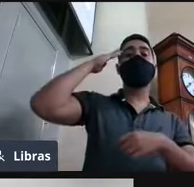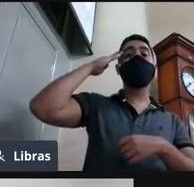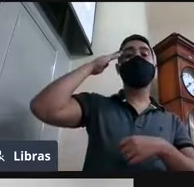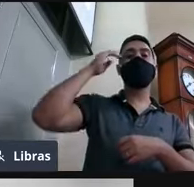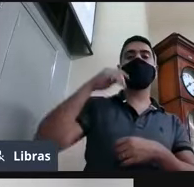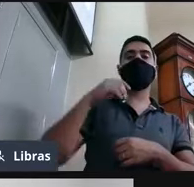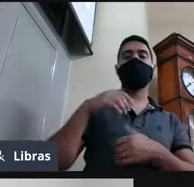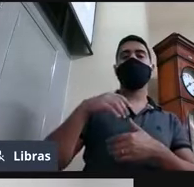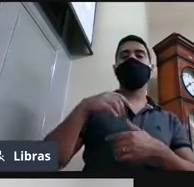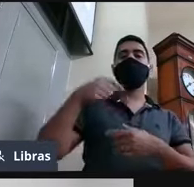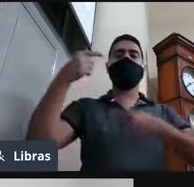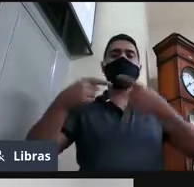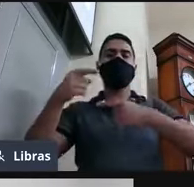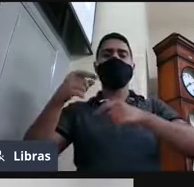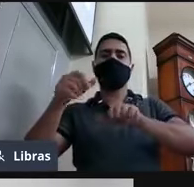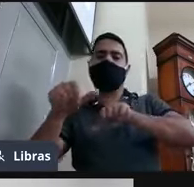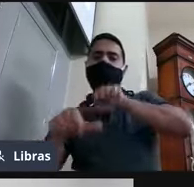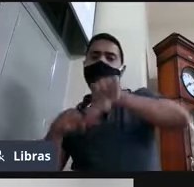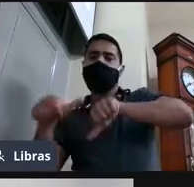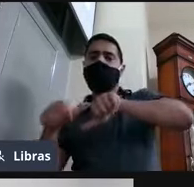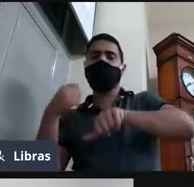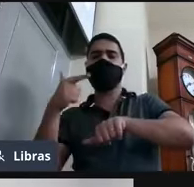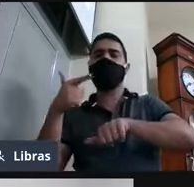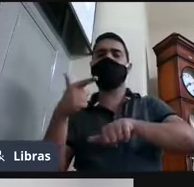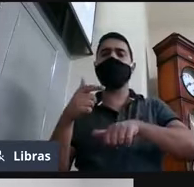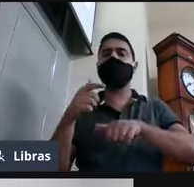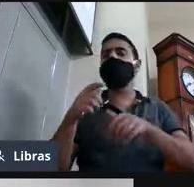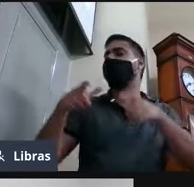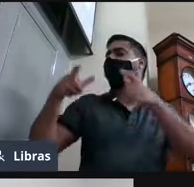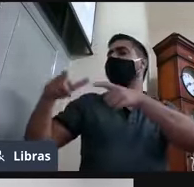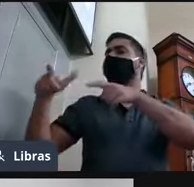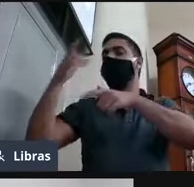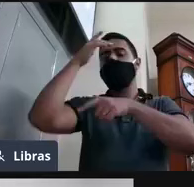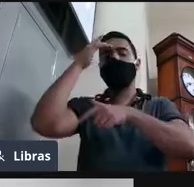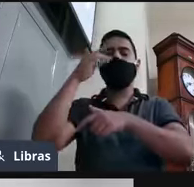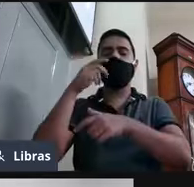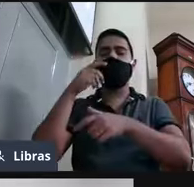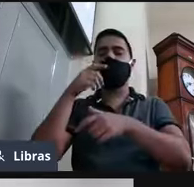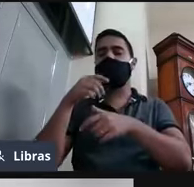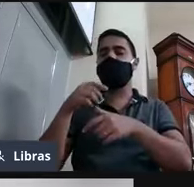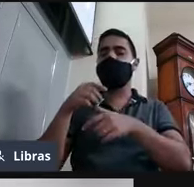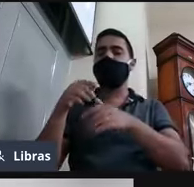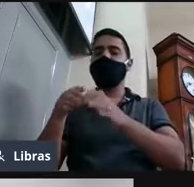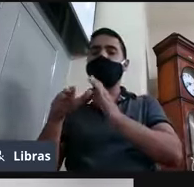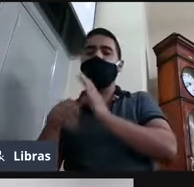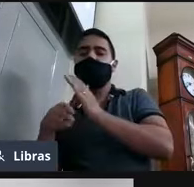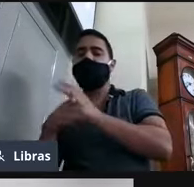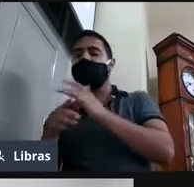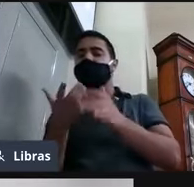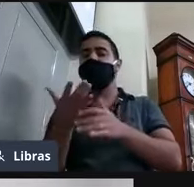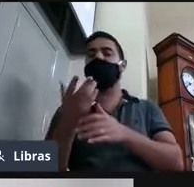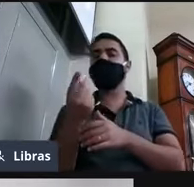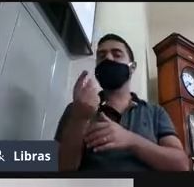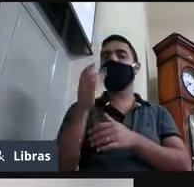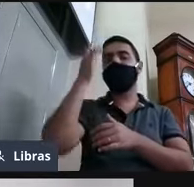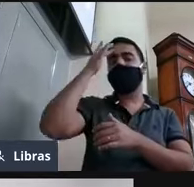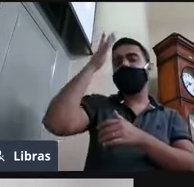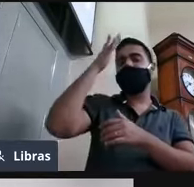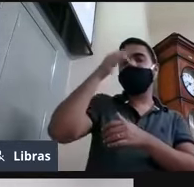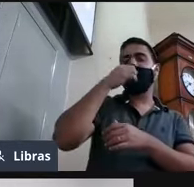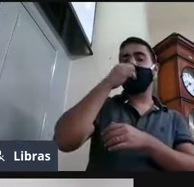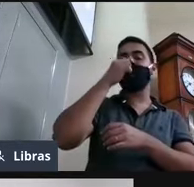que a política mudou. Não tem mais espaço para malandro, para aquele que quer dinheiro fácil. O dinheiro público